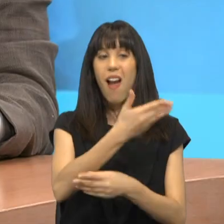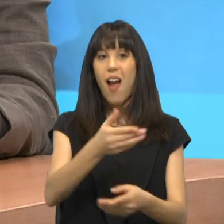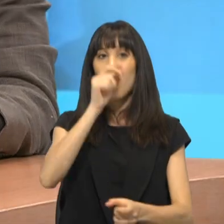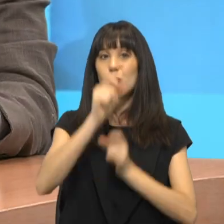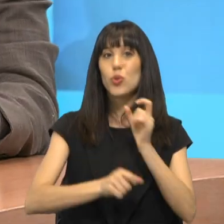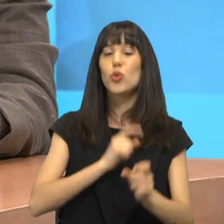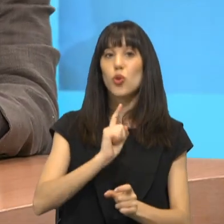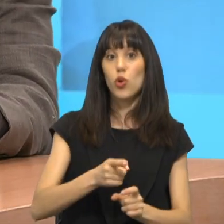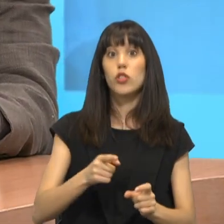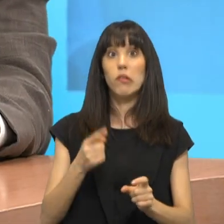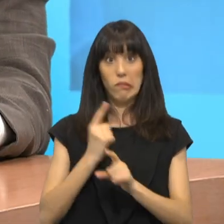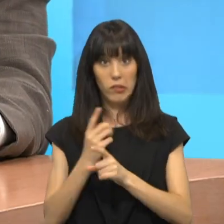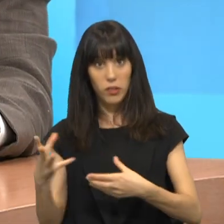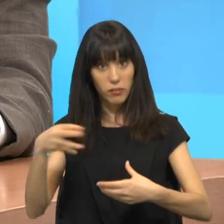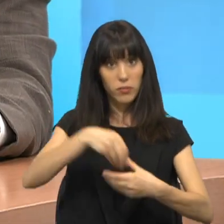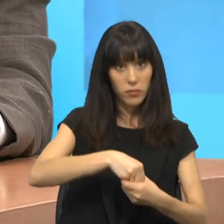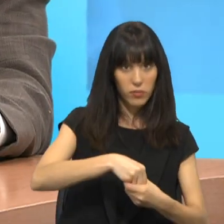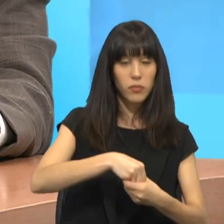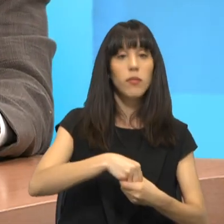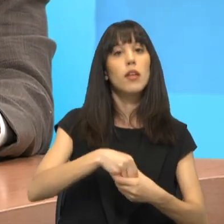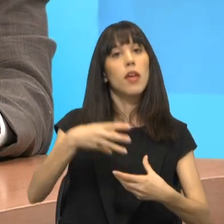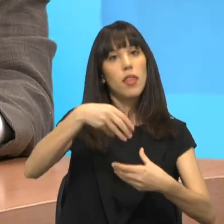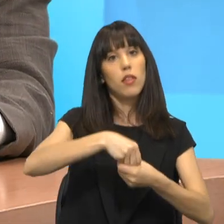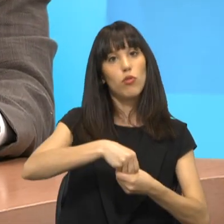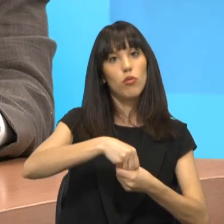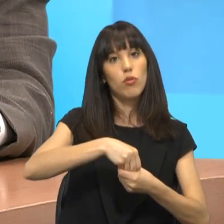inclusive, integra a estrutura corporativa do Estado.